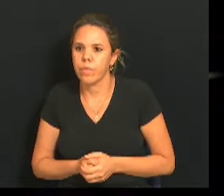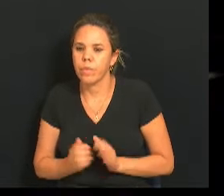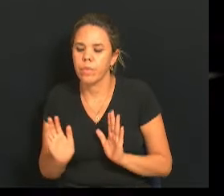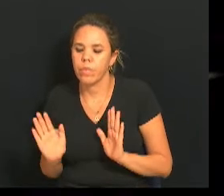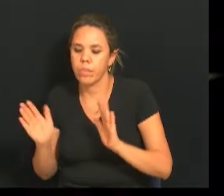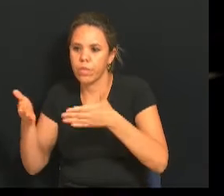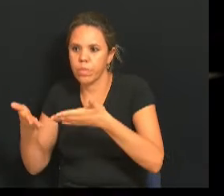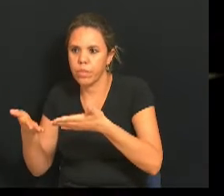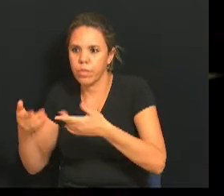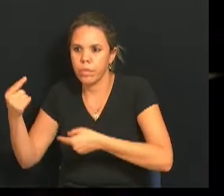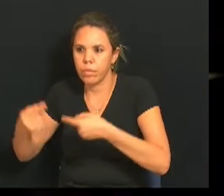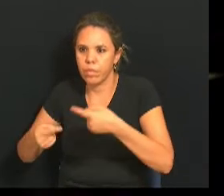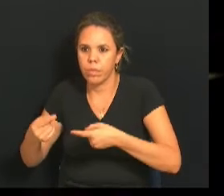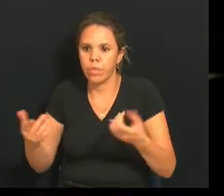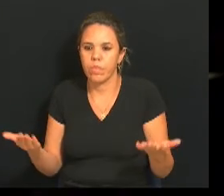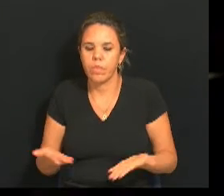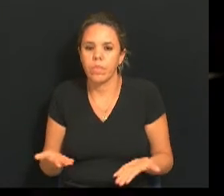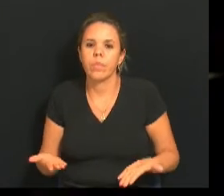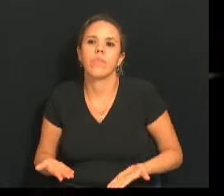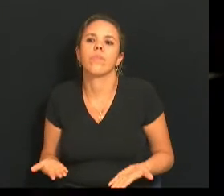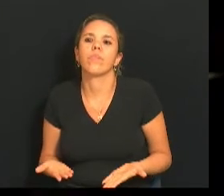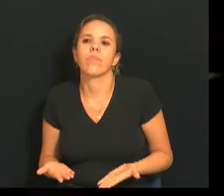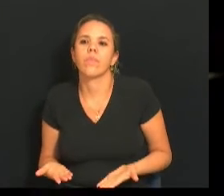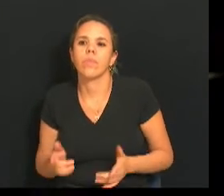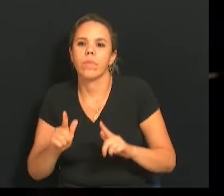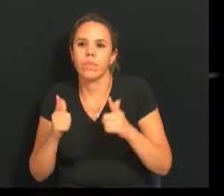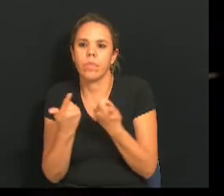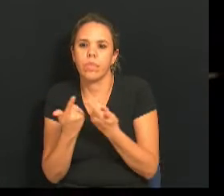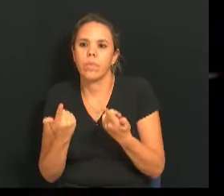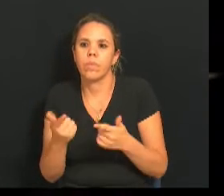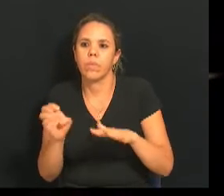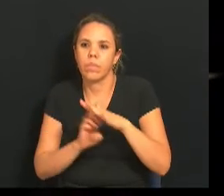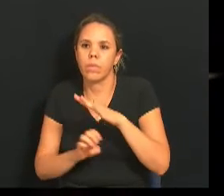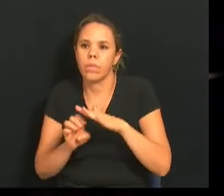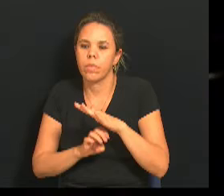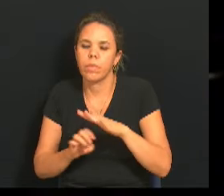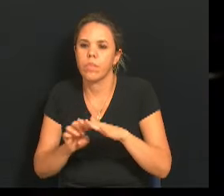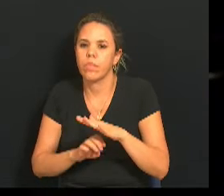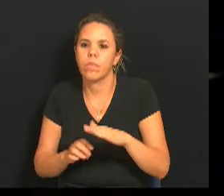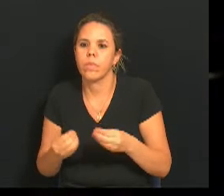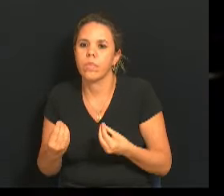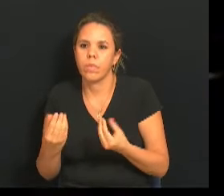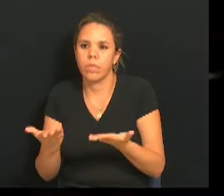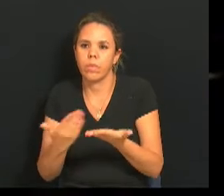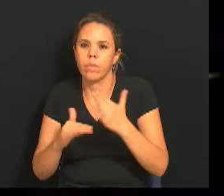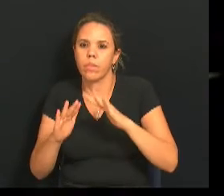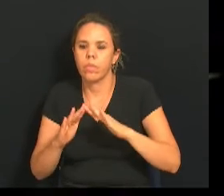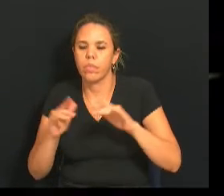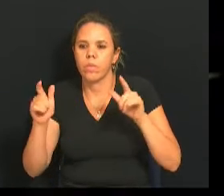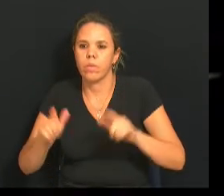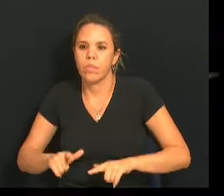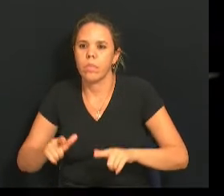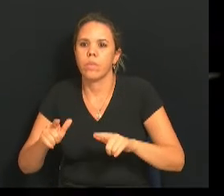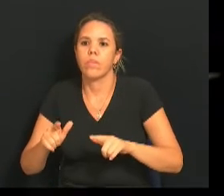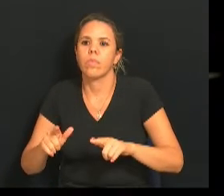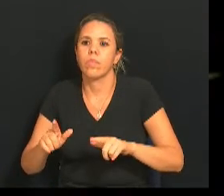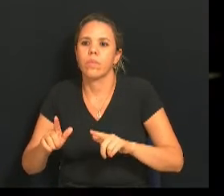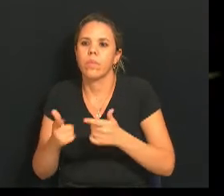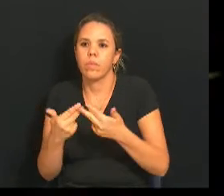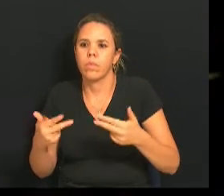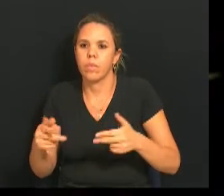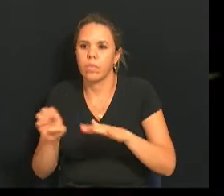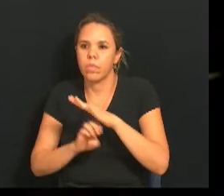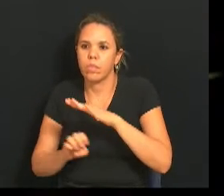disputas políticas atuais, tá? As políticas aí de gestão empresarial que concebem a escola como um espaço de gerenciamento